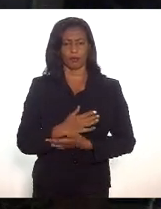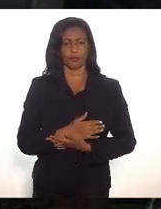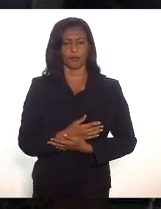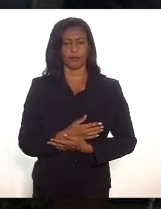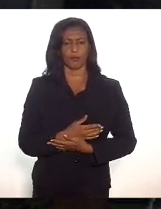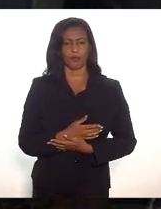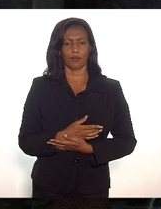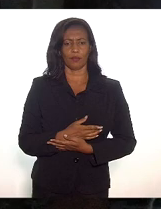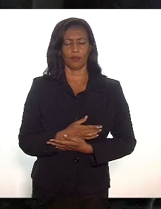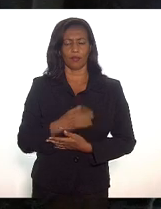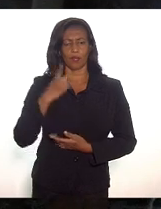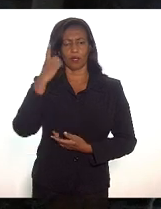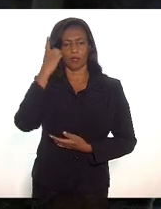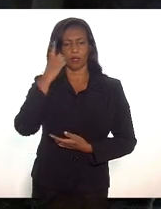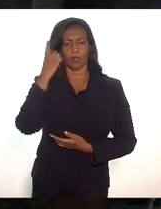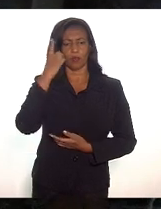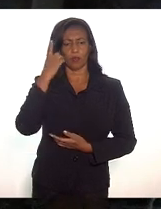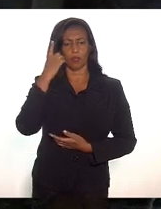deputado Márcio.